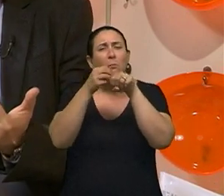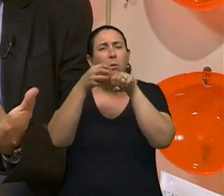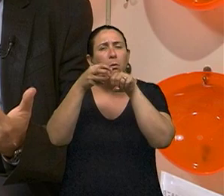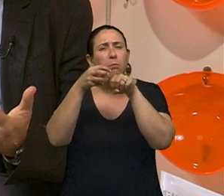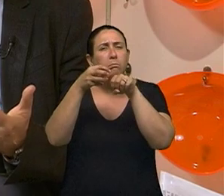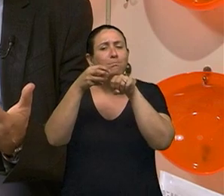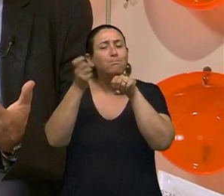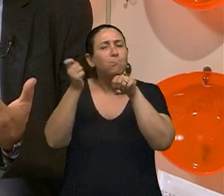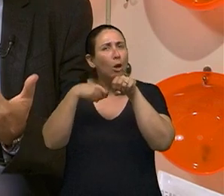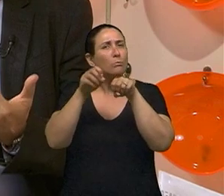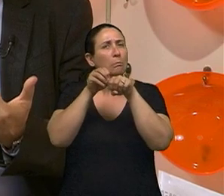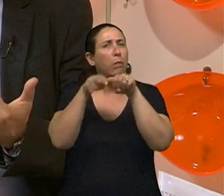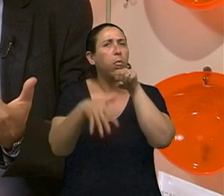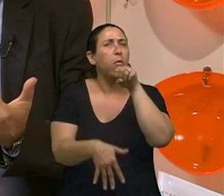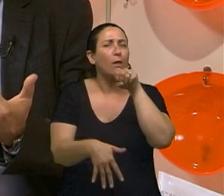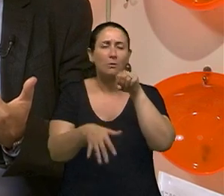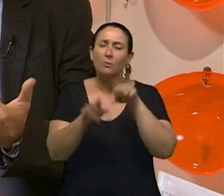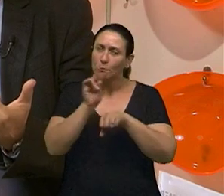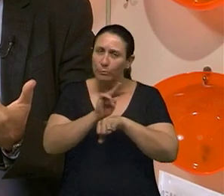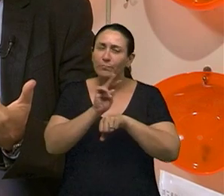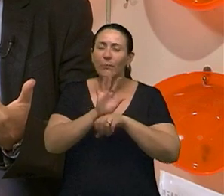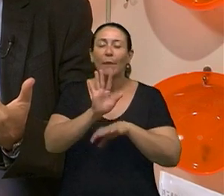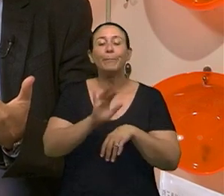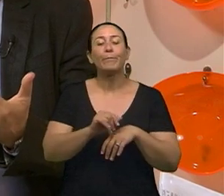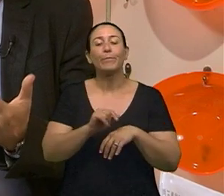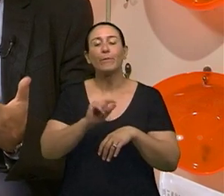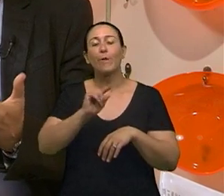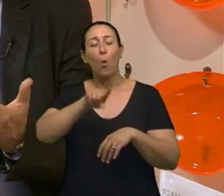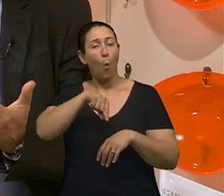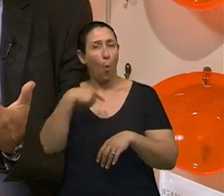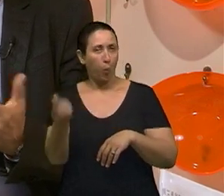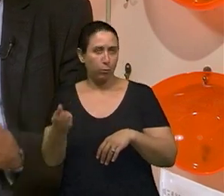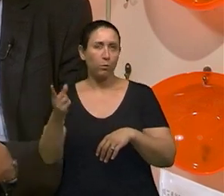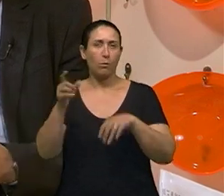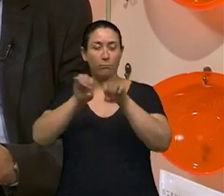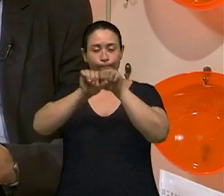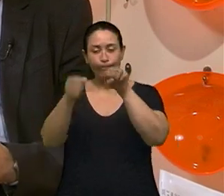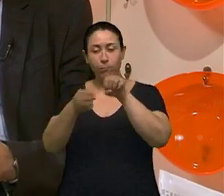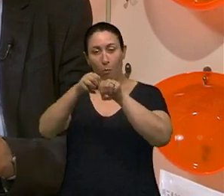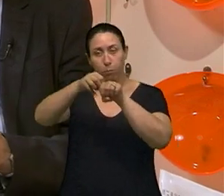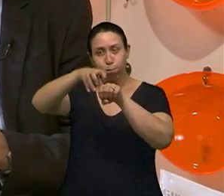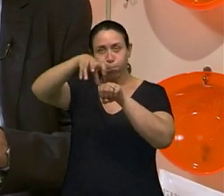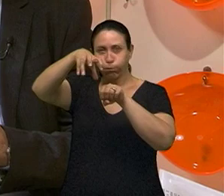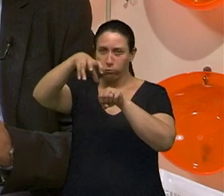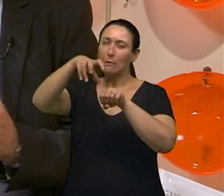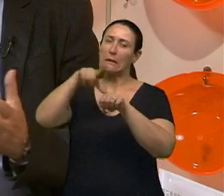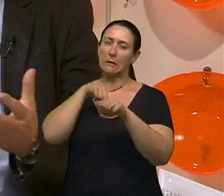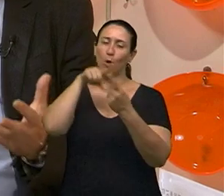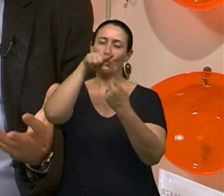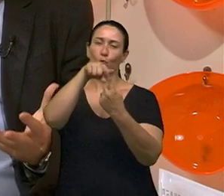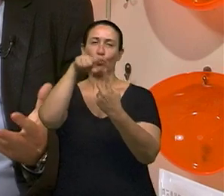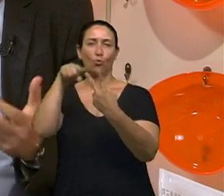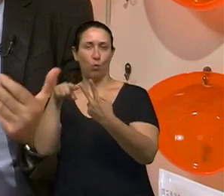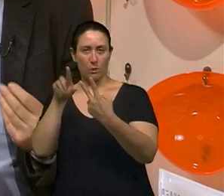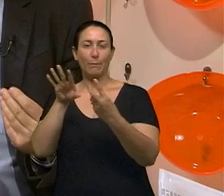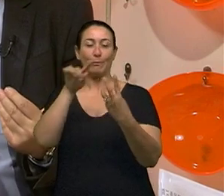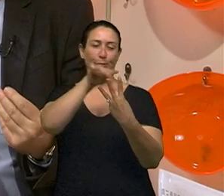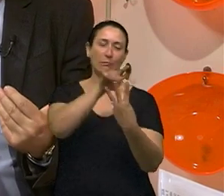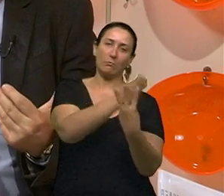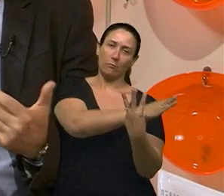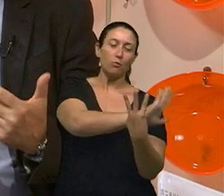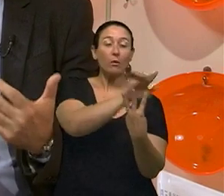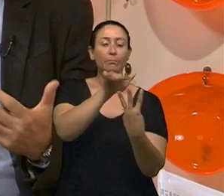tratamos clinicamente os aneurismas maiores Nós temos duas alternativas de tratamento tratamento mais